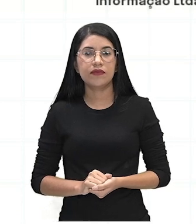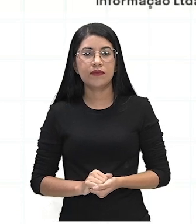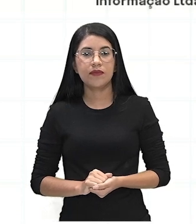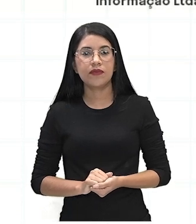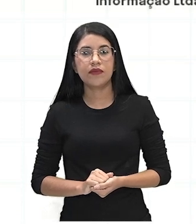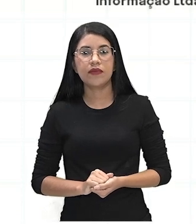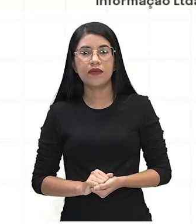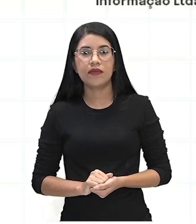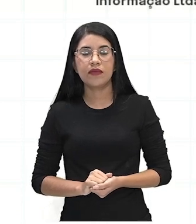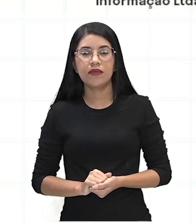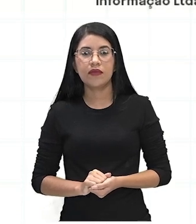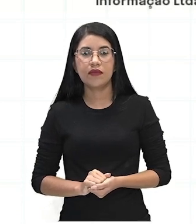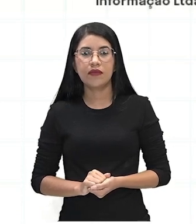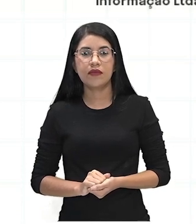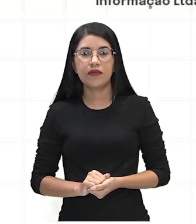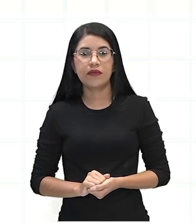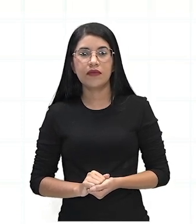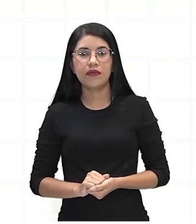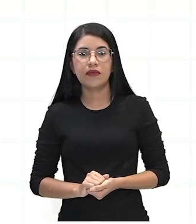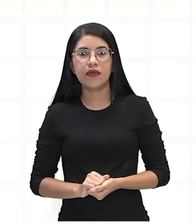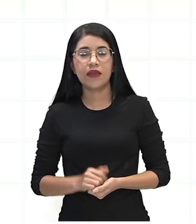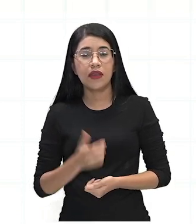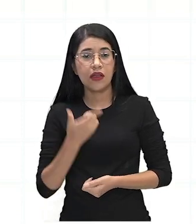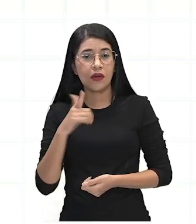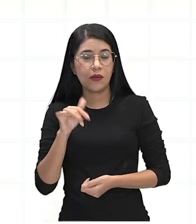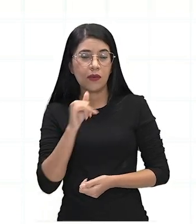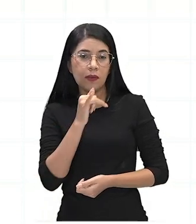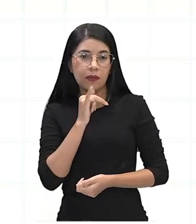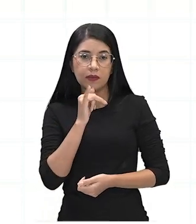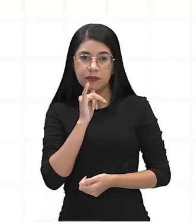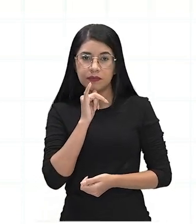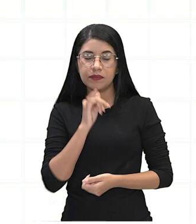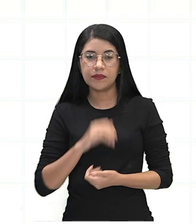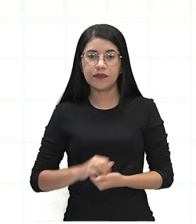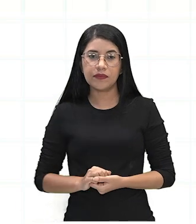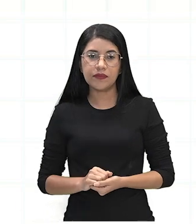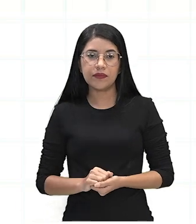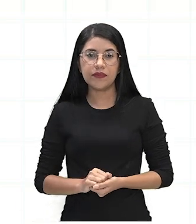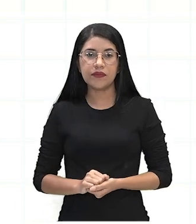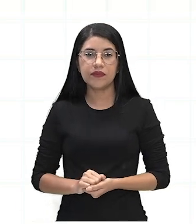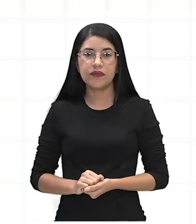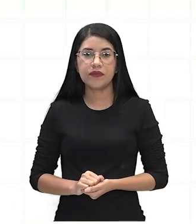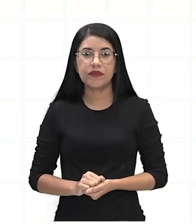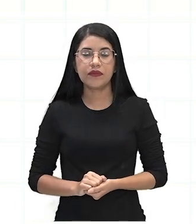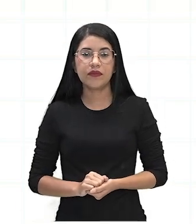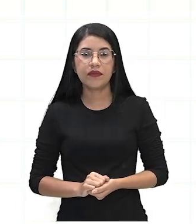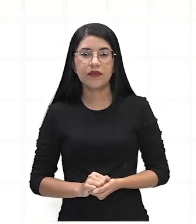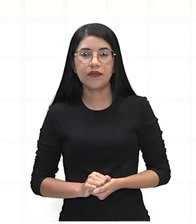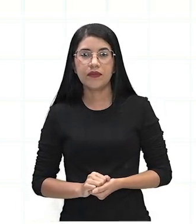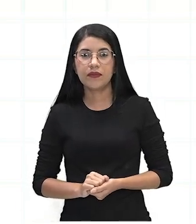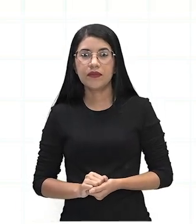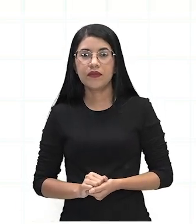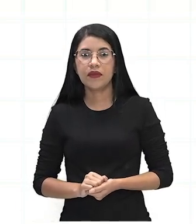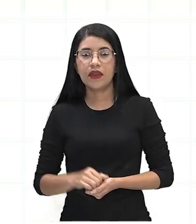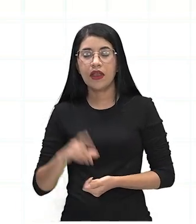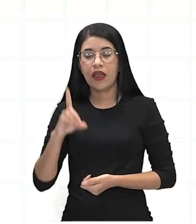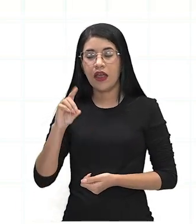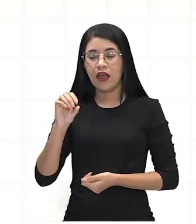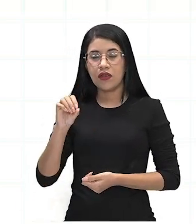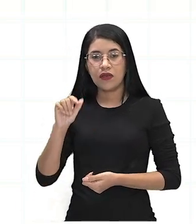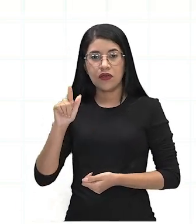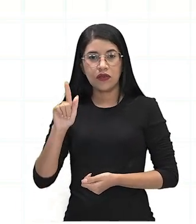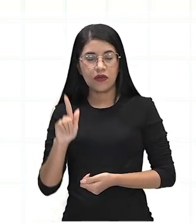Ok? Vamos ver ainda mais exemplos. Aqui, gente, dog.